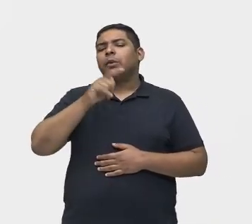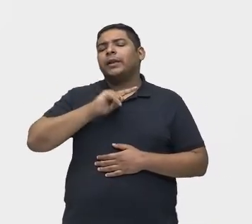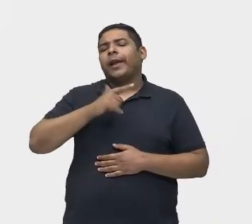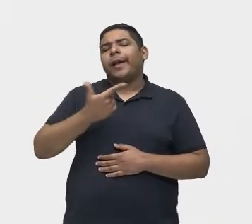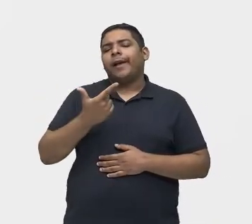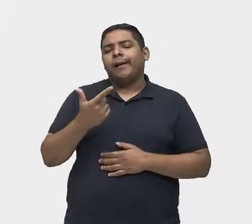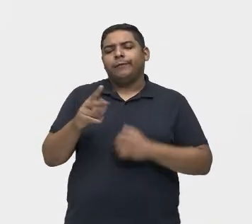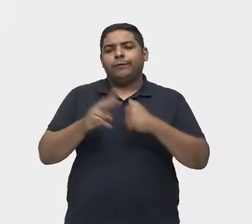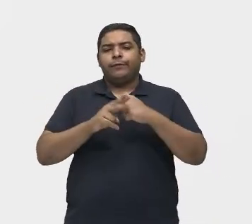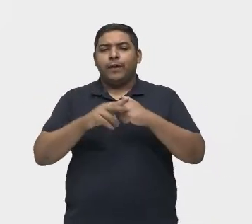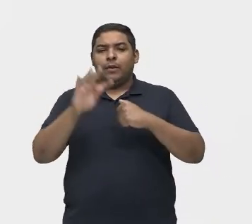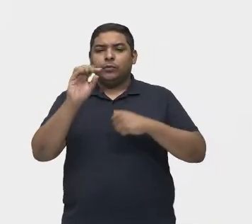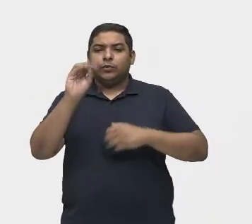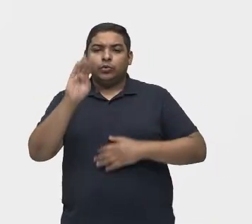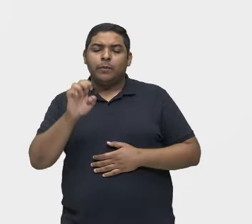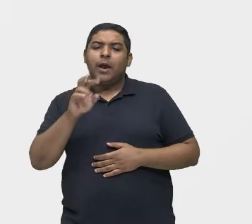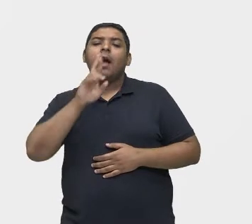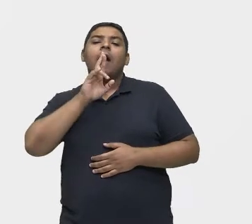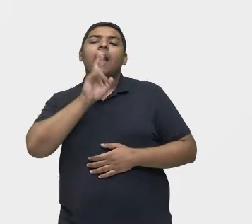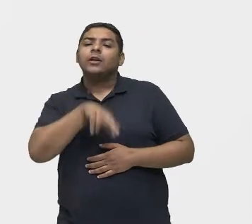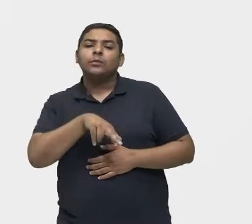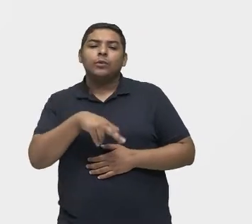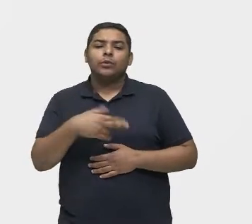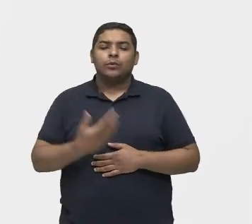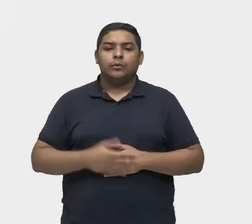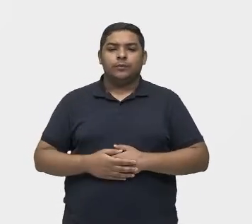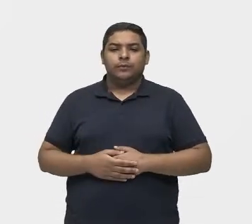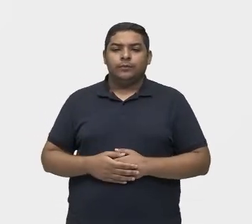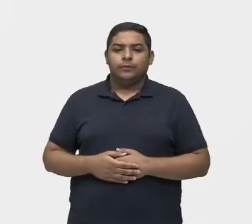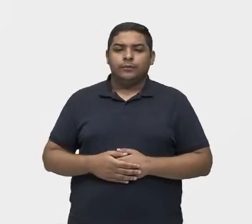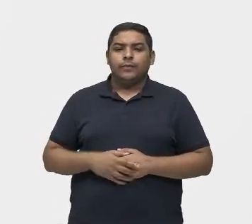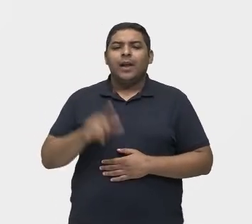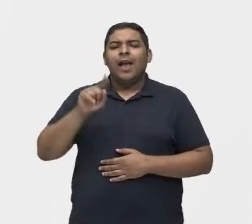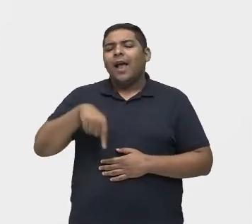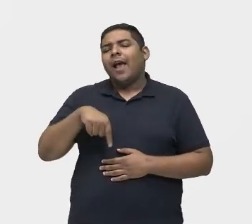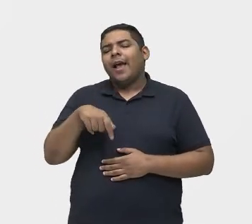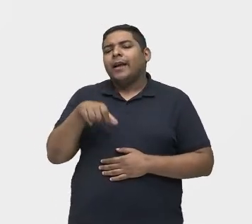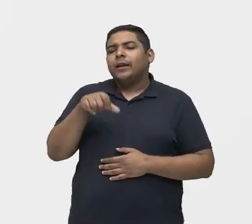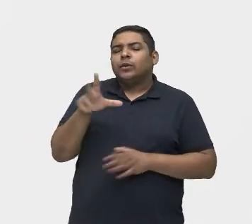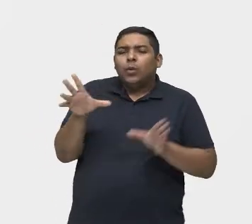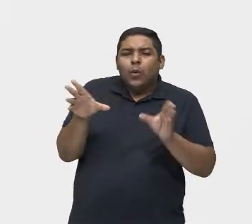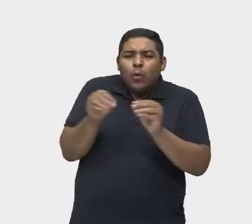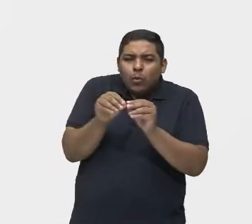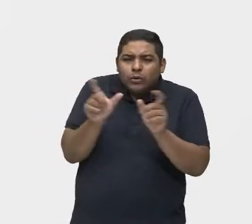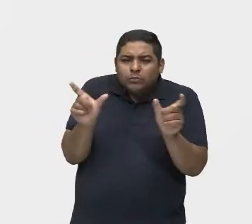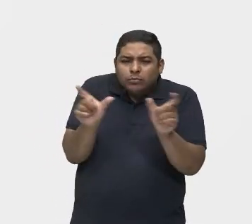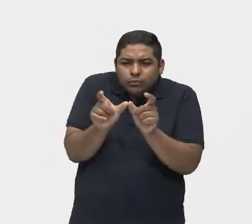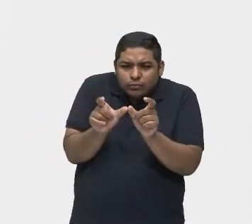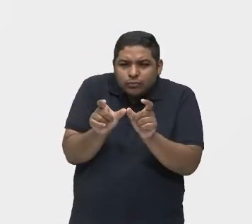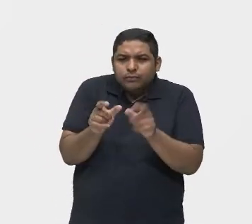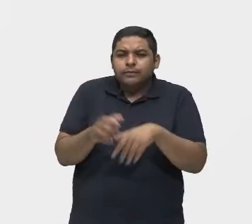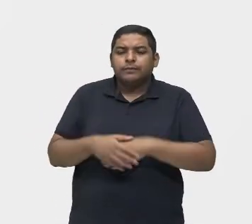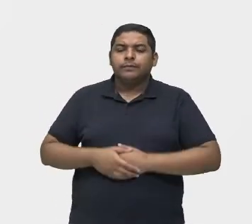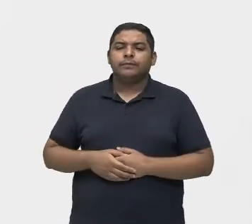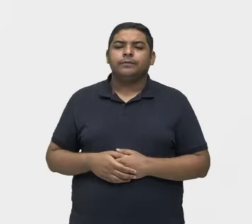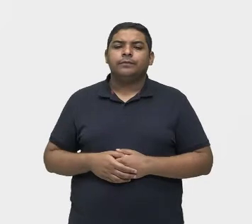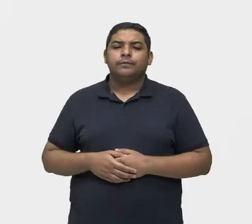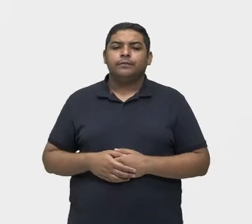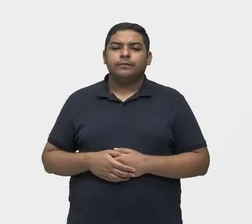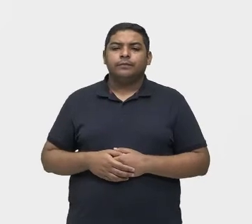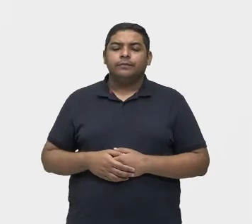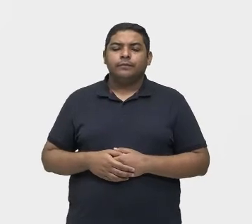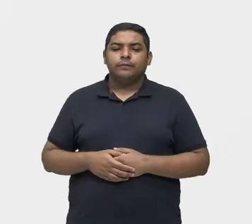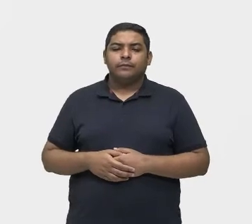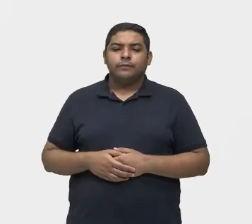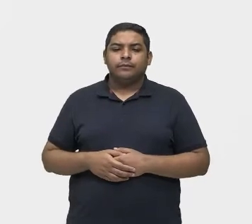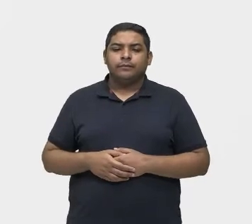e eu preciso dar uma resposta yes ou no answer, que é uma resposta curta. Então, eu vou fazer a pergunta Was I, was she, was he, was